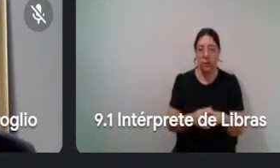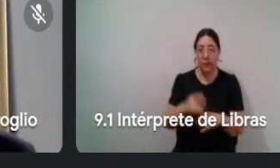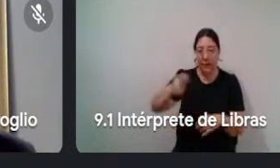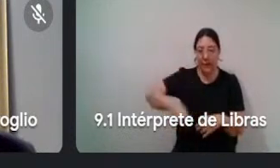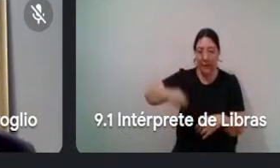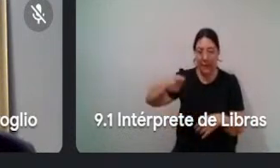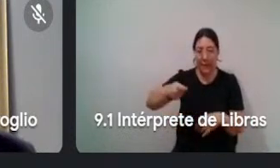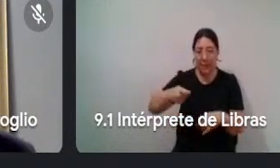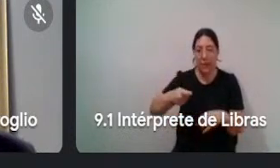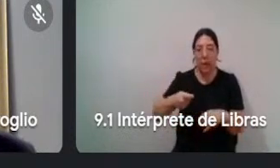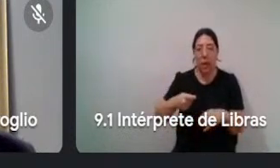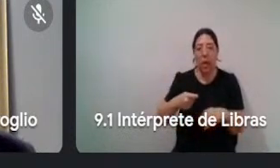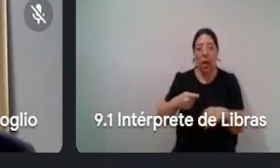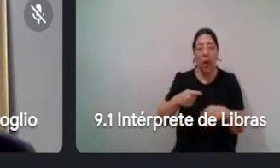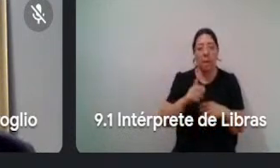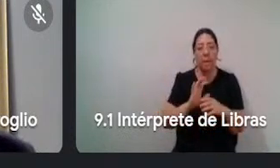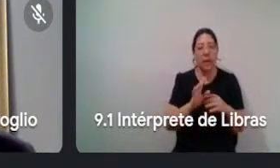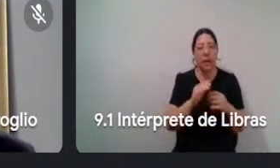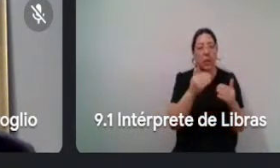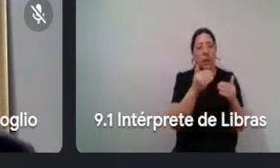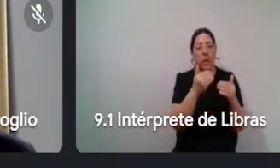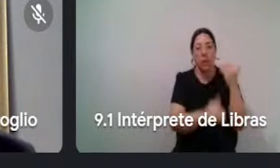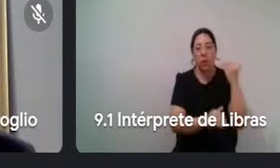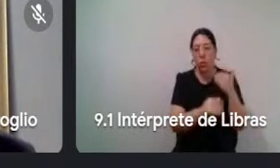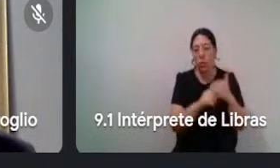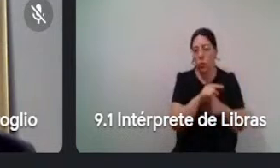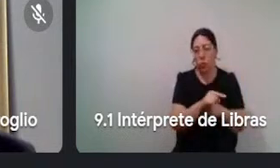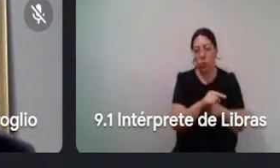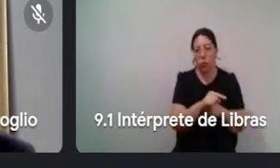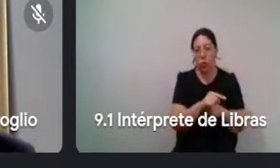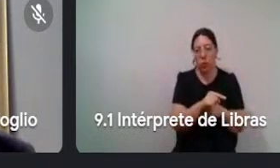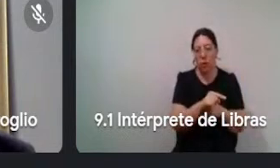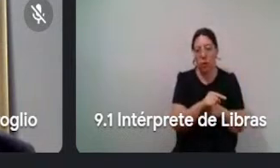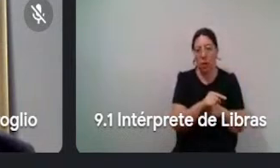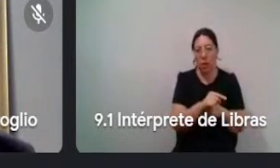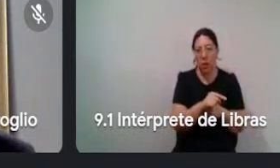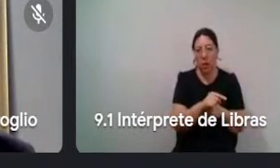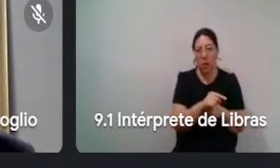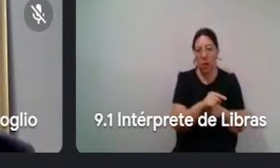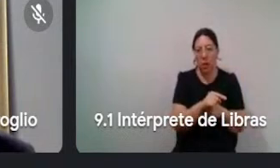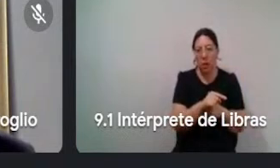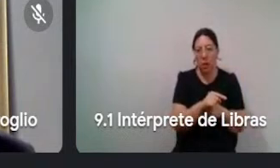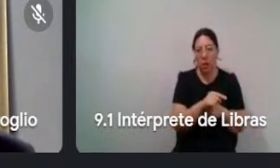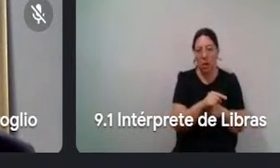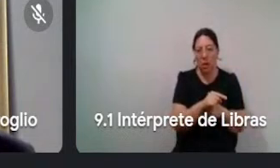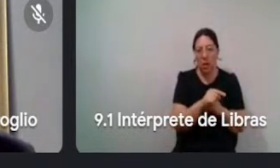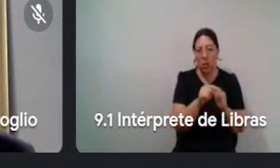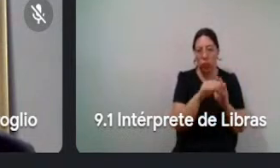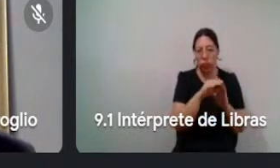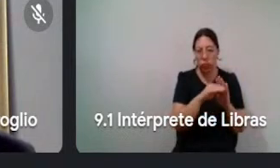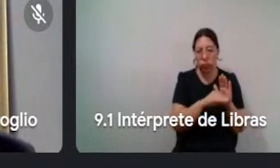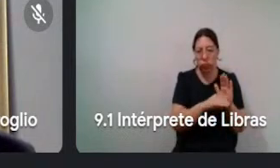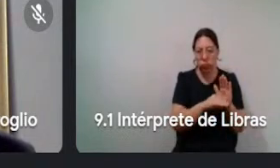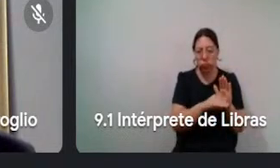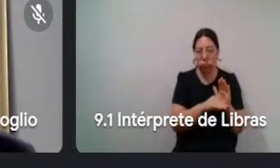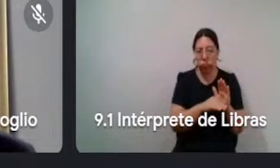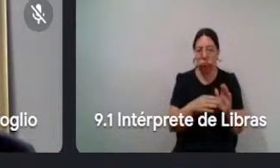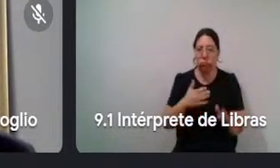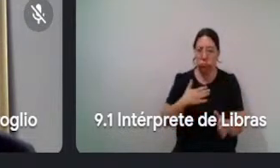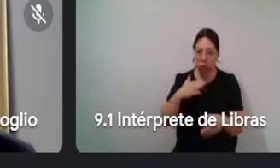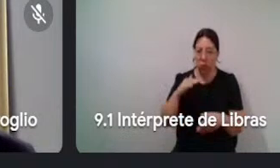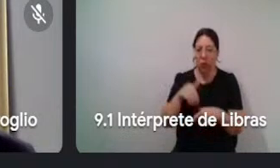desaprovar as contas e o meu voto é no sentido de negar provimento e manter a